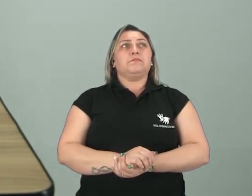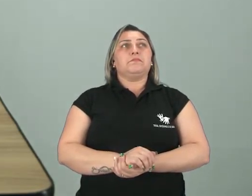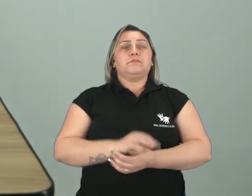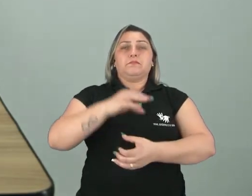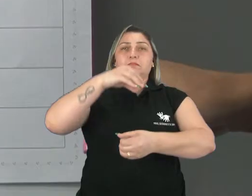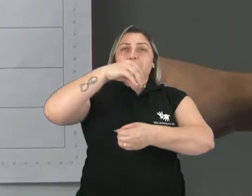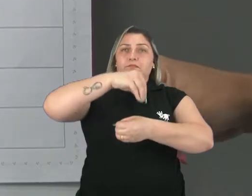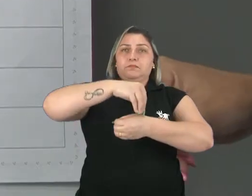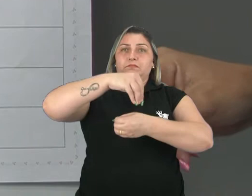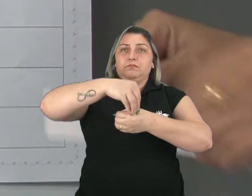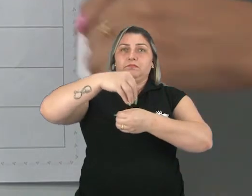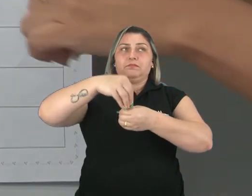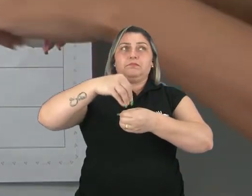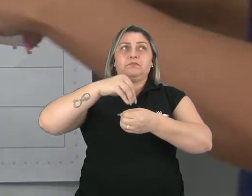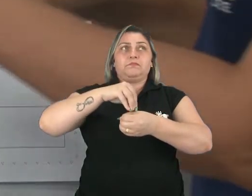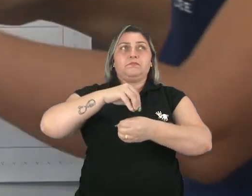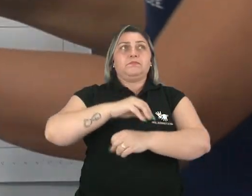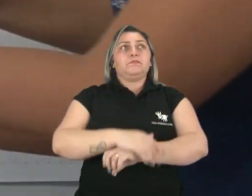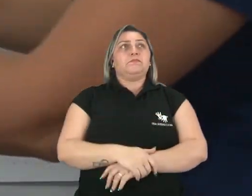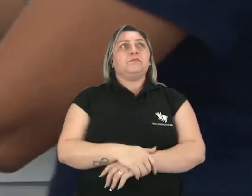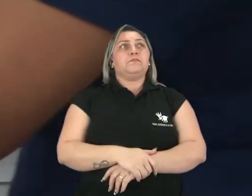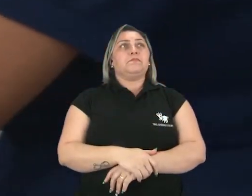e Amora